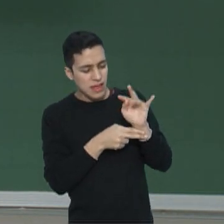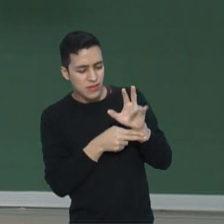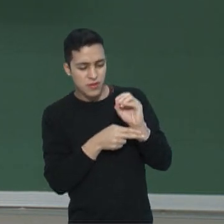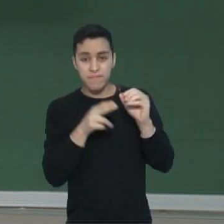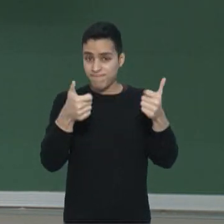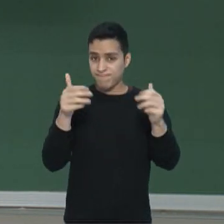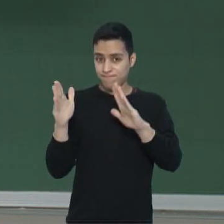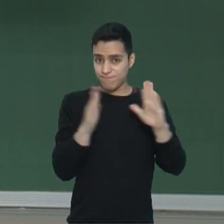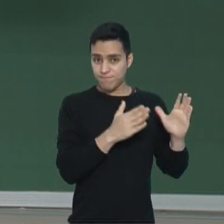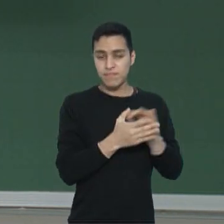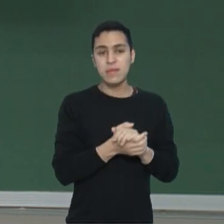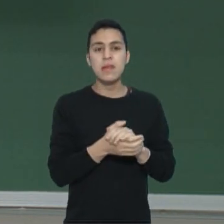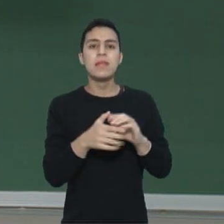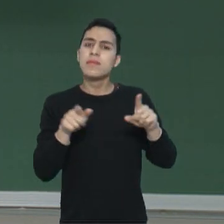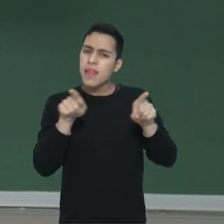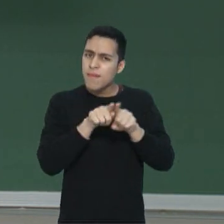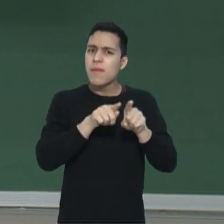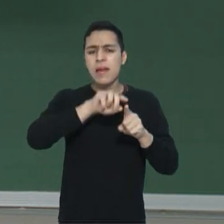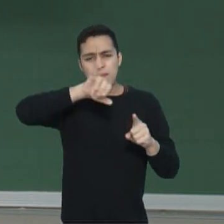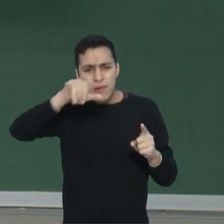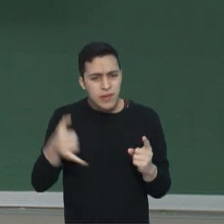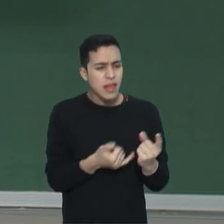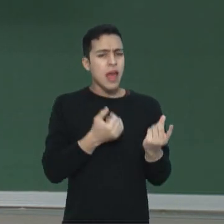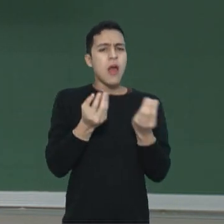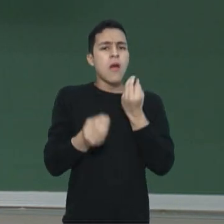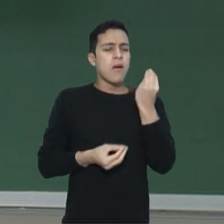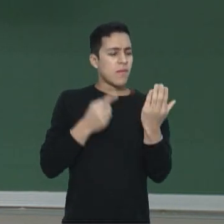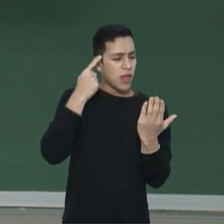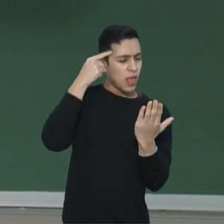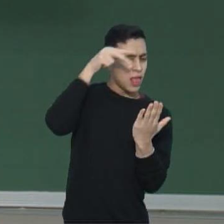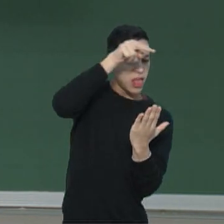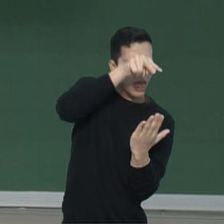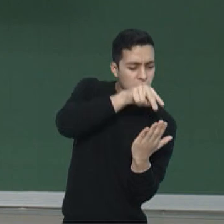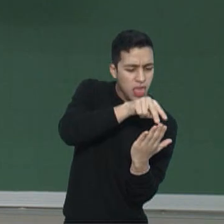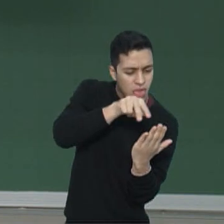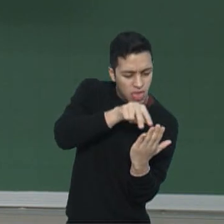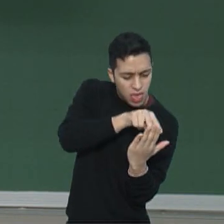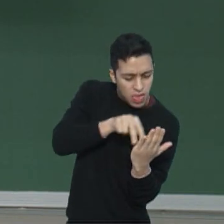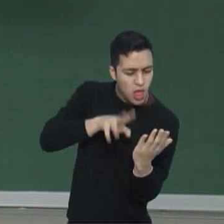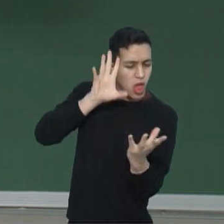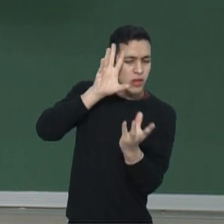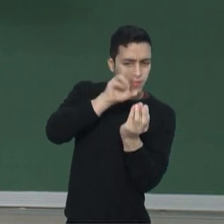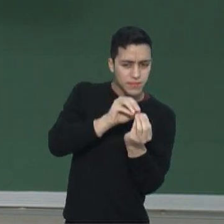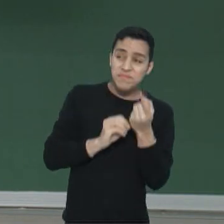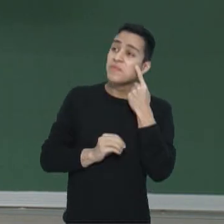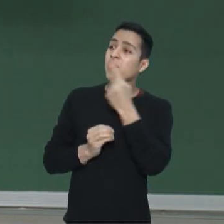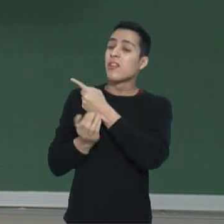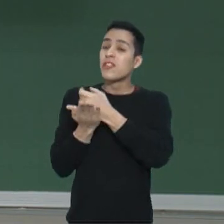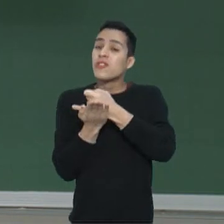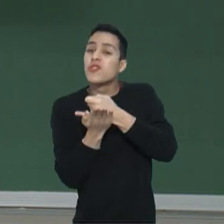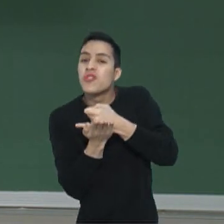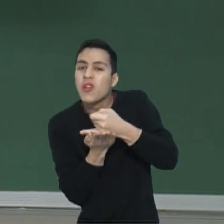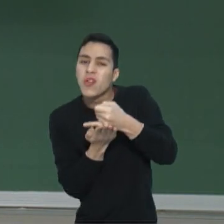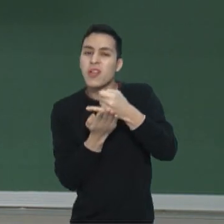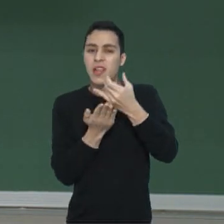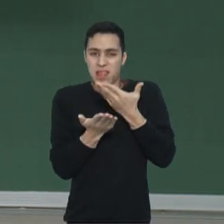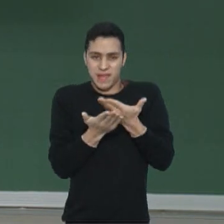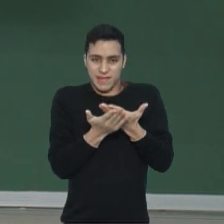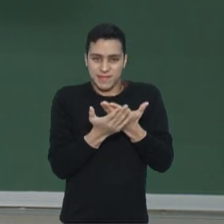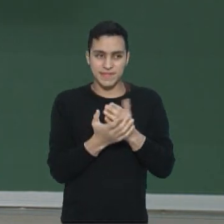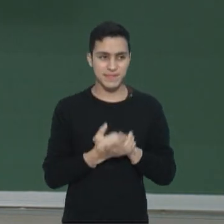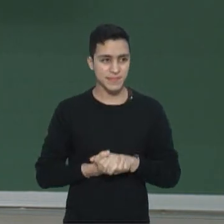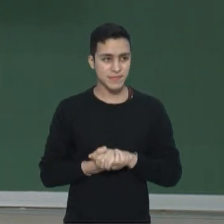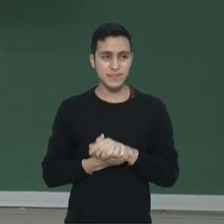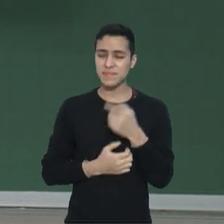vamos também compreender ele, fazer uma leitura dele. Veja só a nossa introdução da aula. Temos